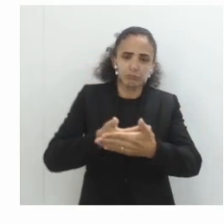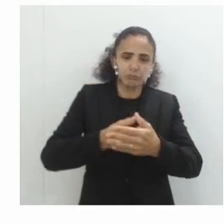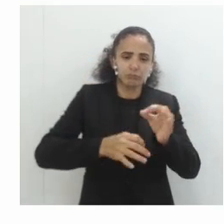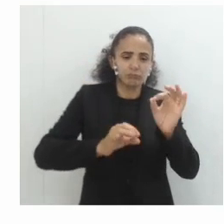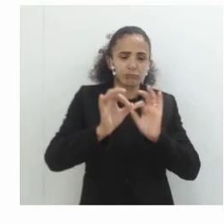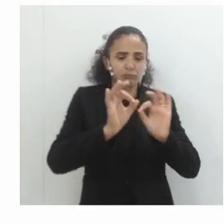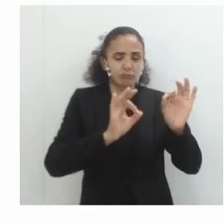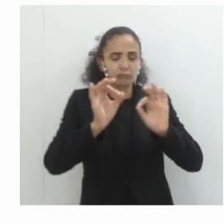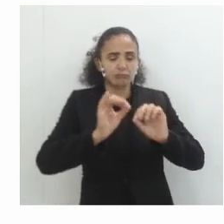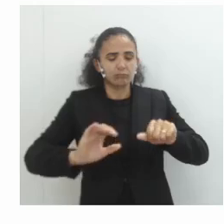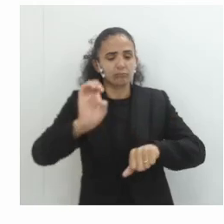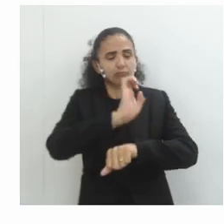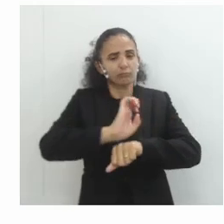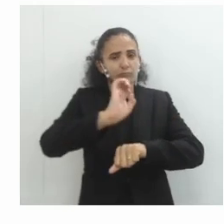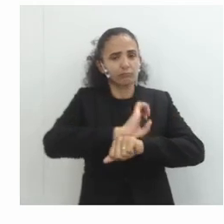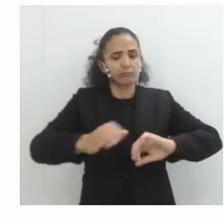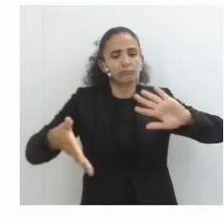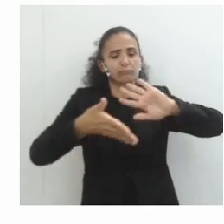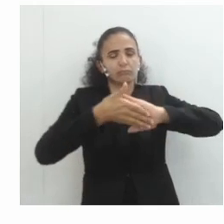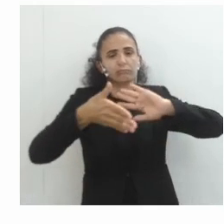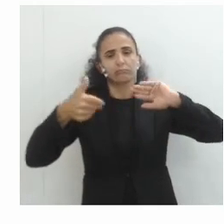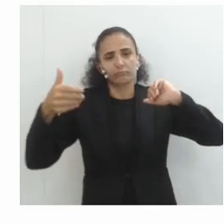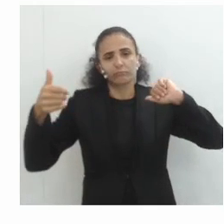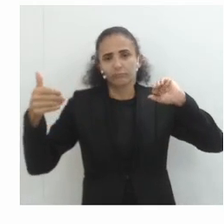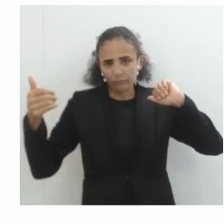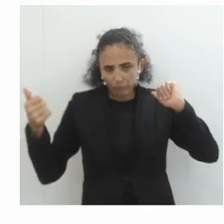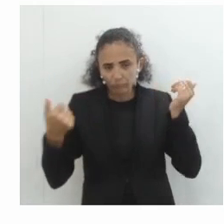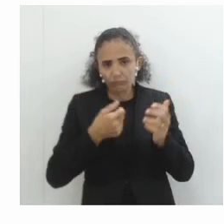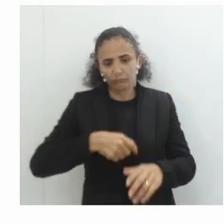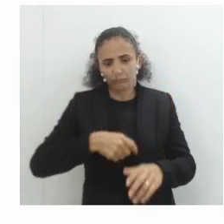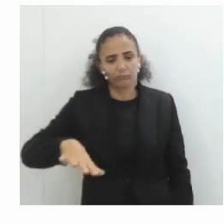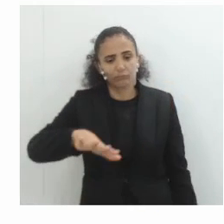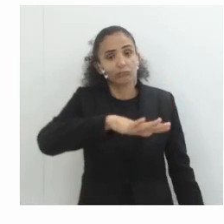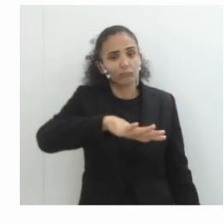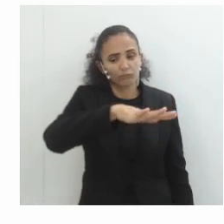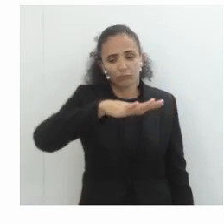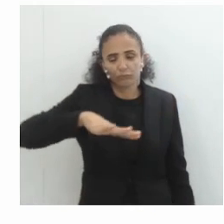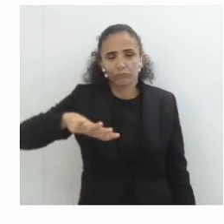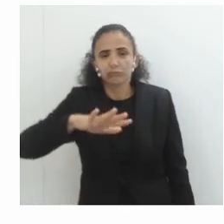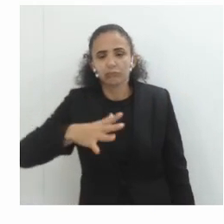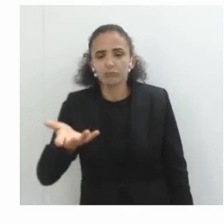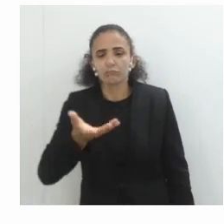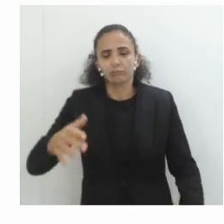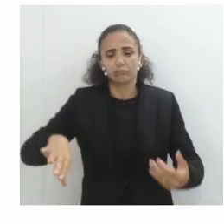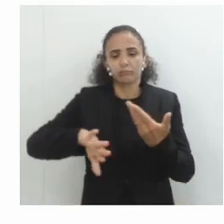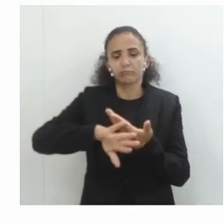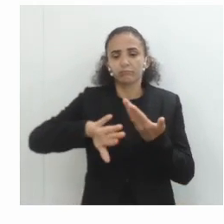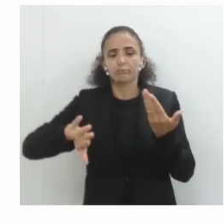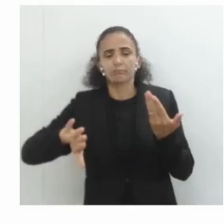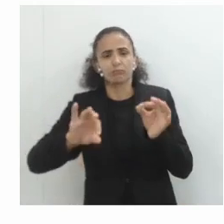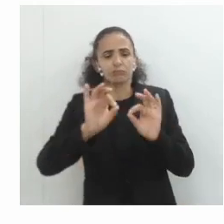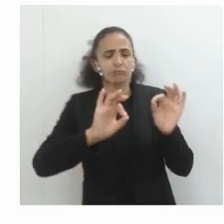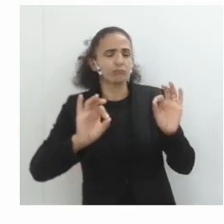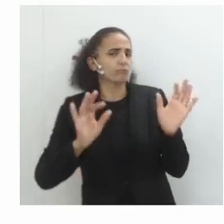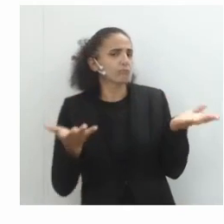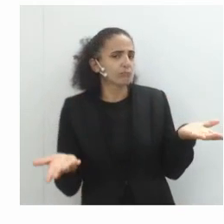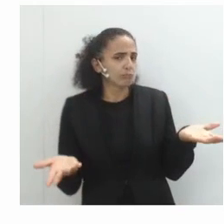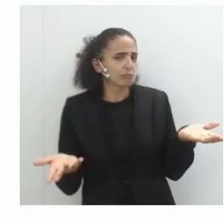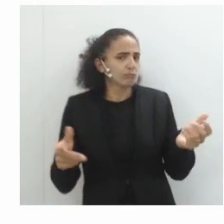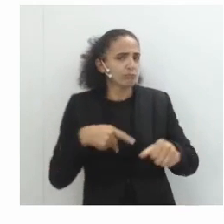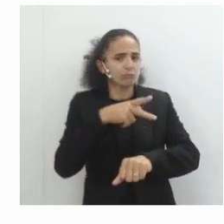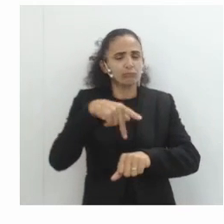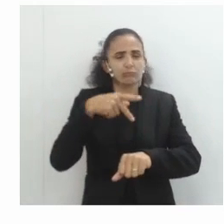espanhol, esses estados, esses dois locais tentam se separar, se tentam desvincular do